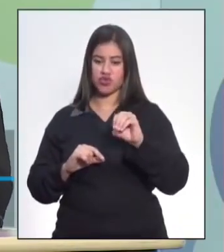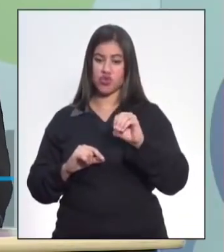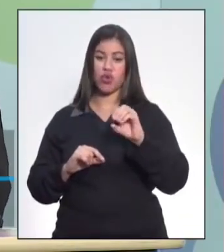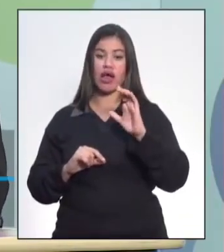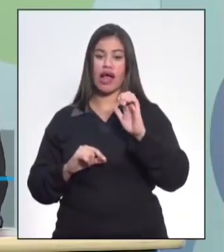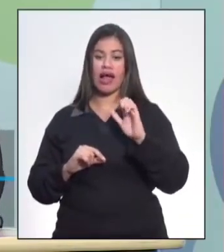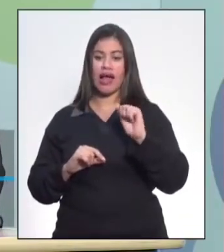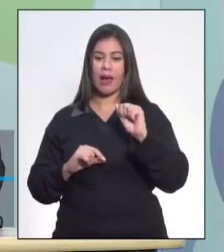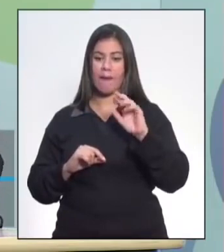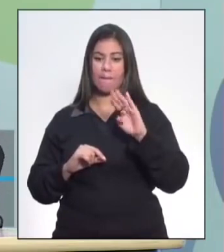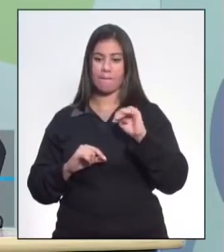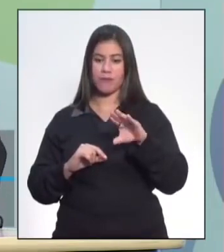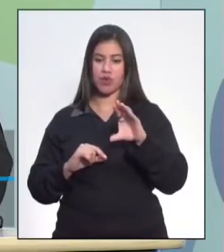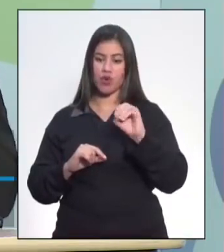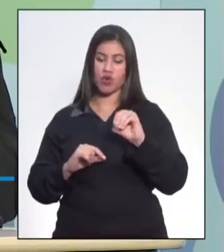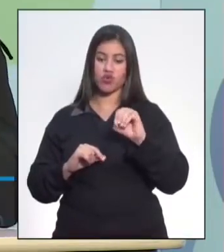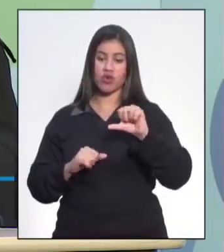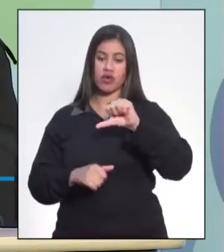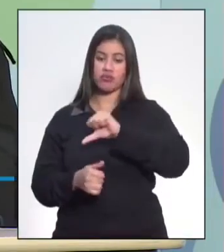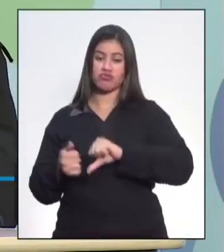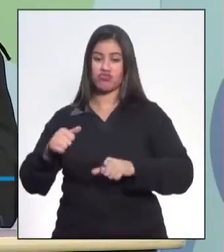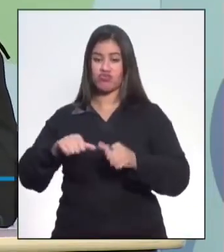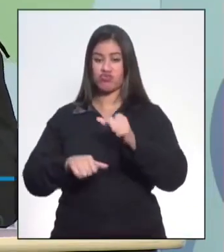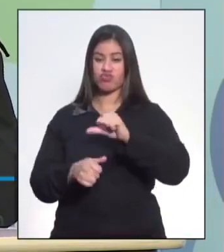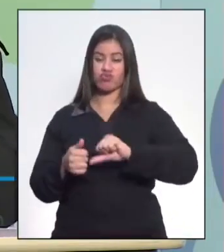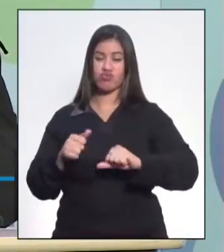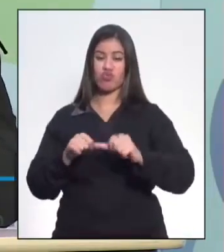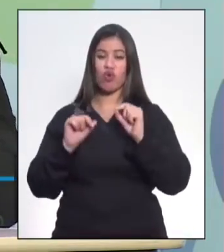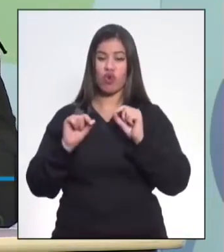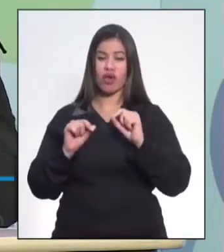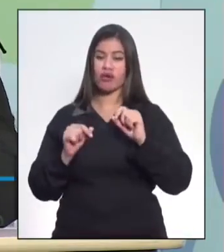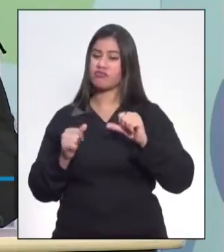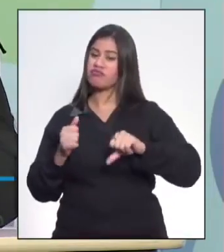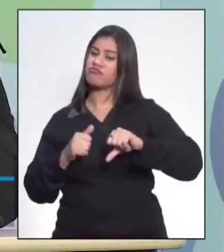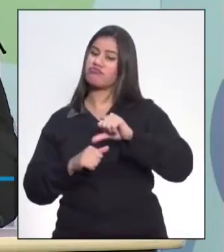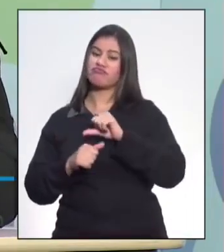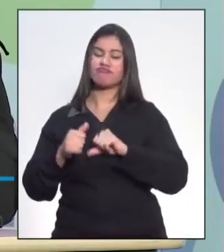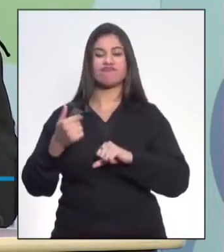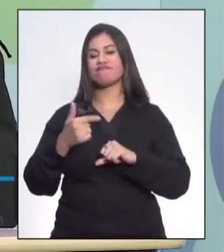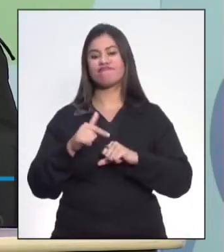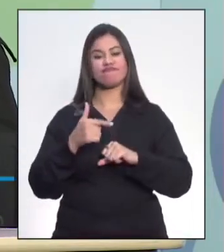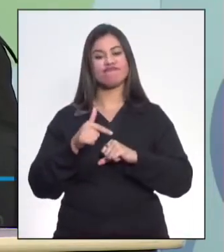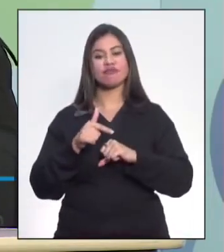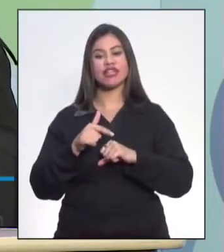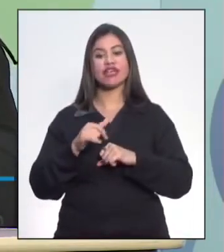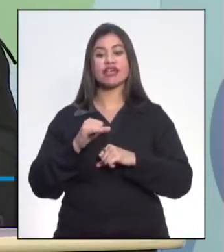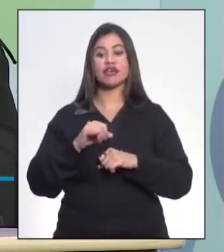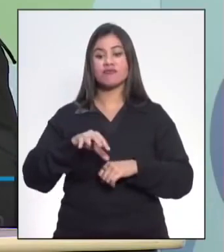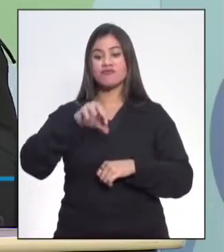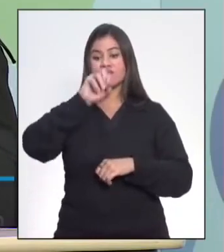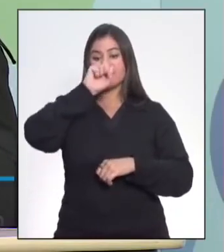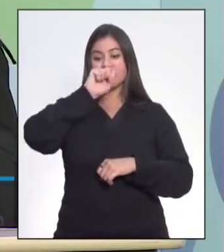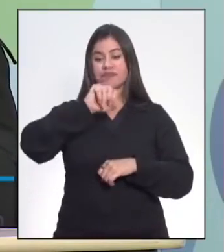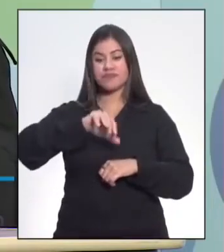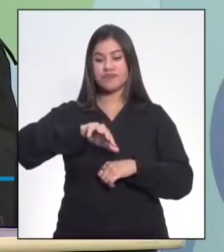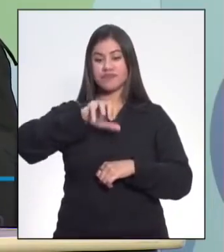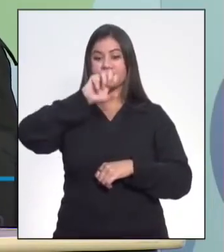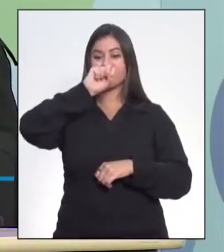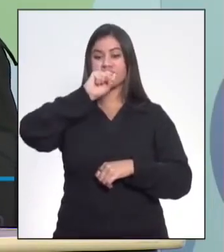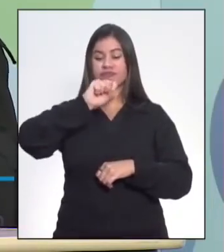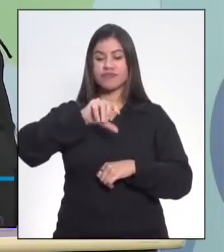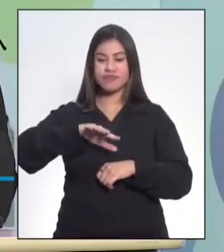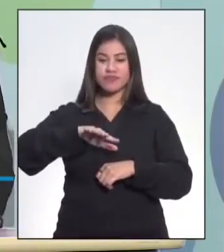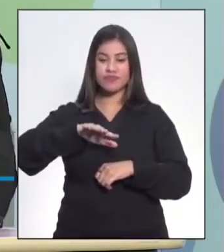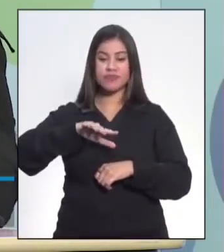irreversível com as hemácias, tá? Então, ela faz uma ligação que não tem reversão, não tem o que fazer. Porque quando nós respiramos, né, e nós